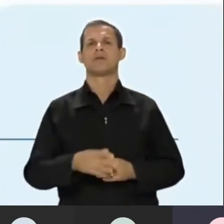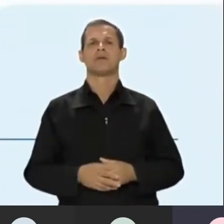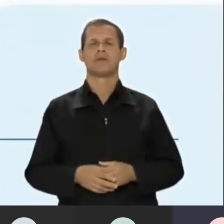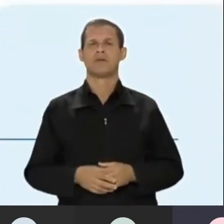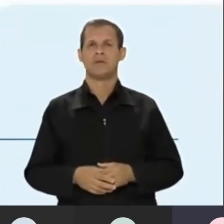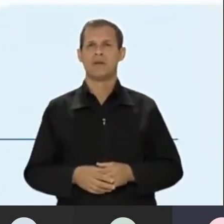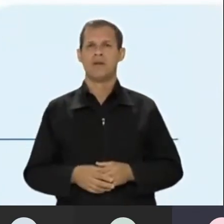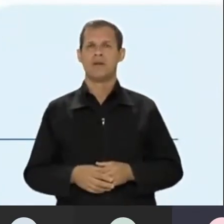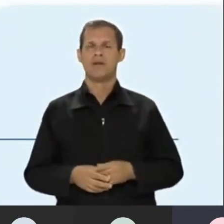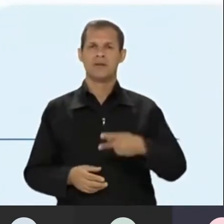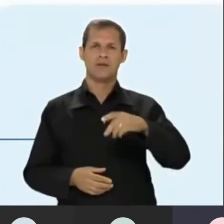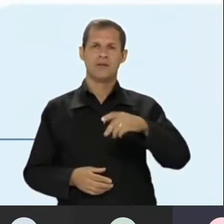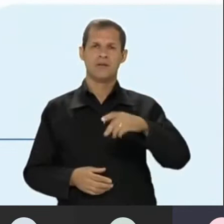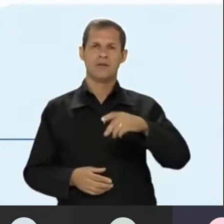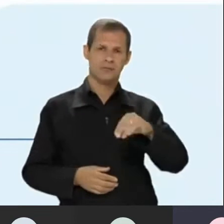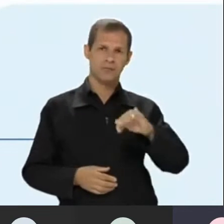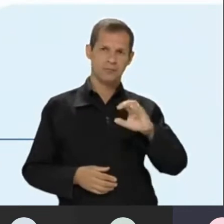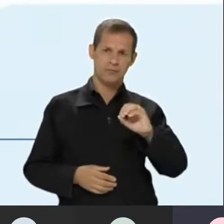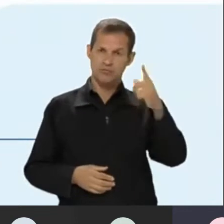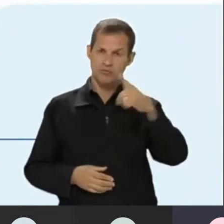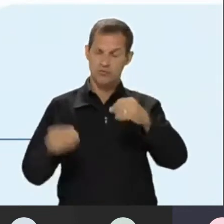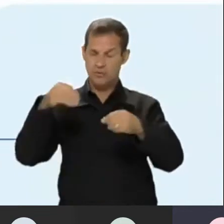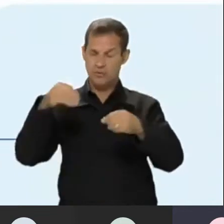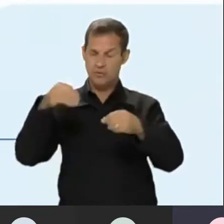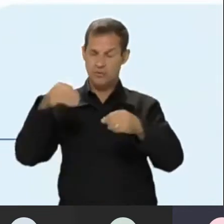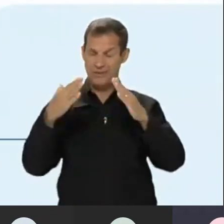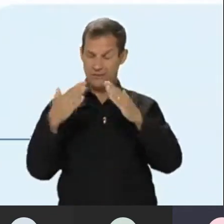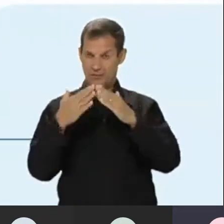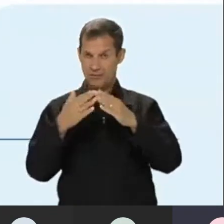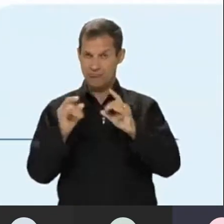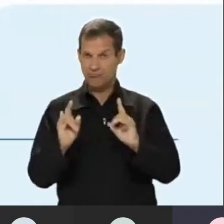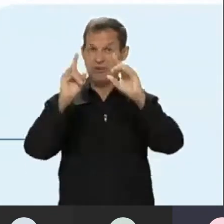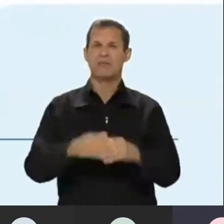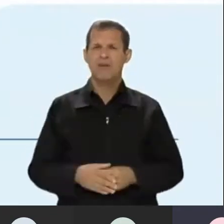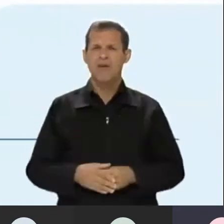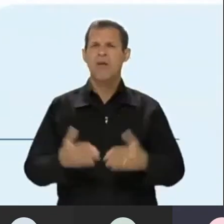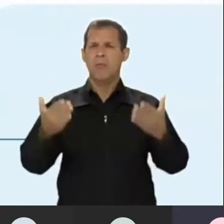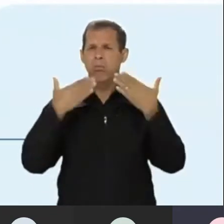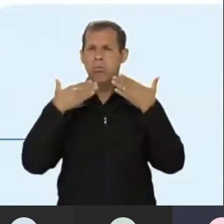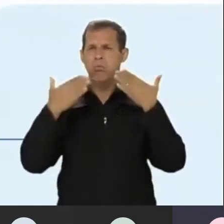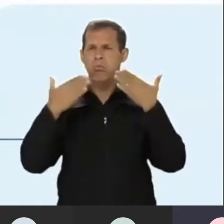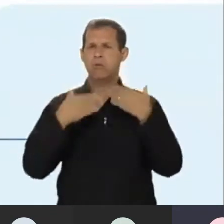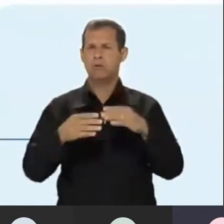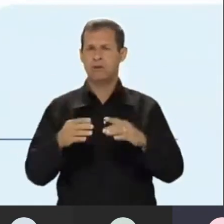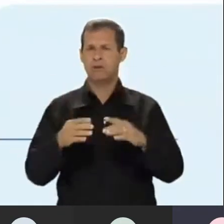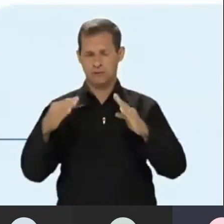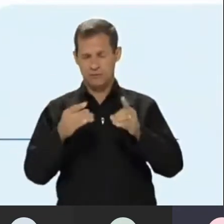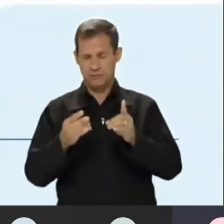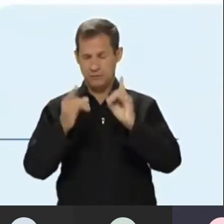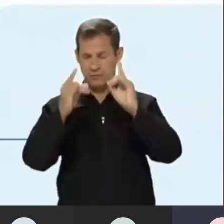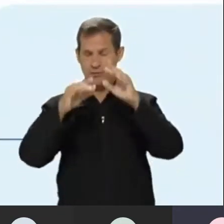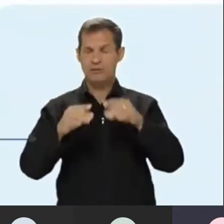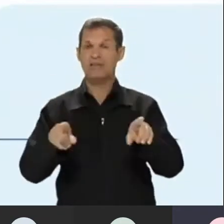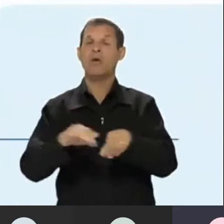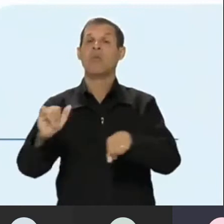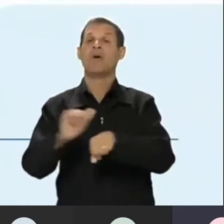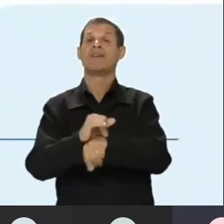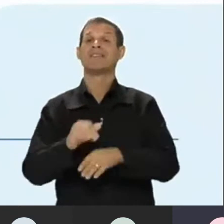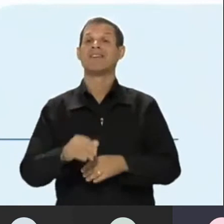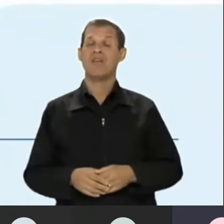essa permissão, né, da radiação solar dentro do ambiente, que vai aquecer esse ambiente, e a gente tem que pensar de uma forma que ele